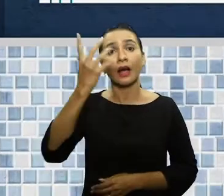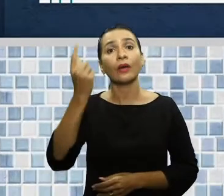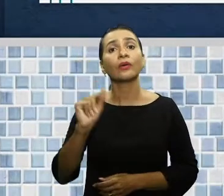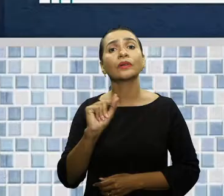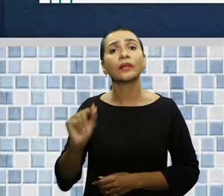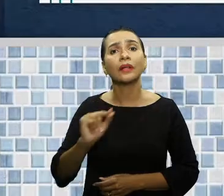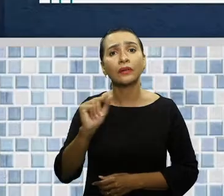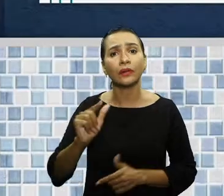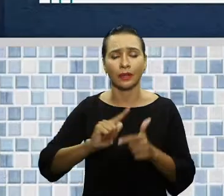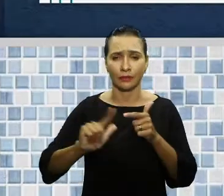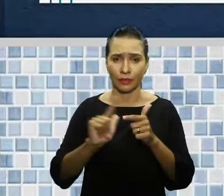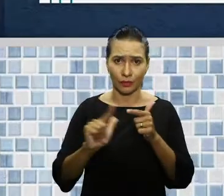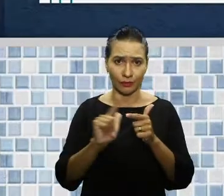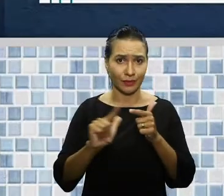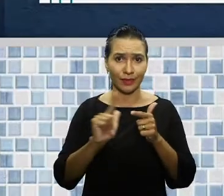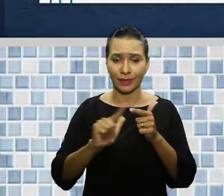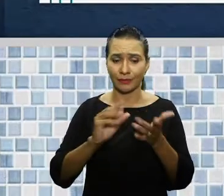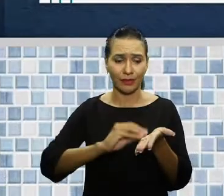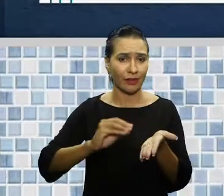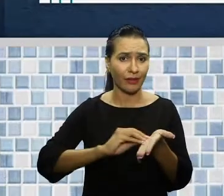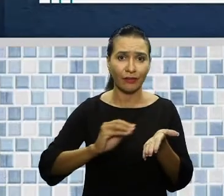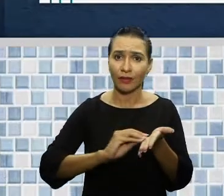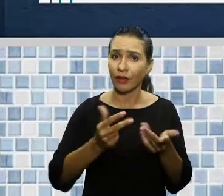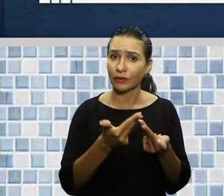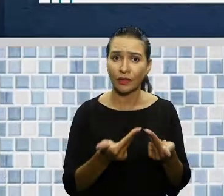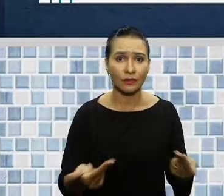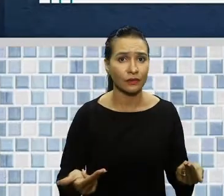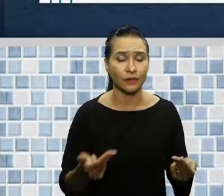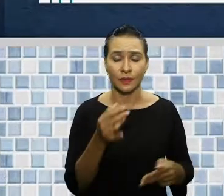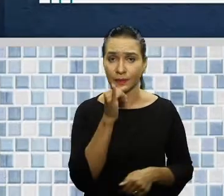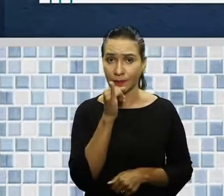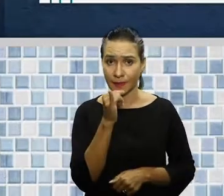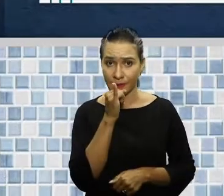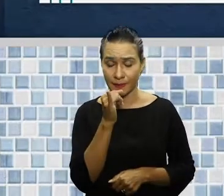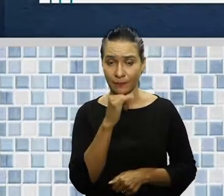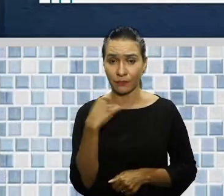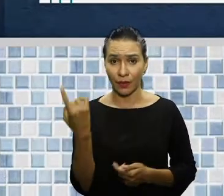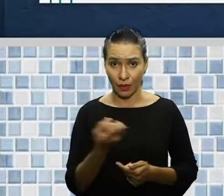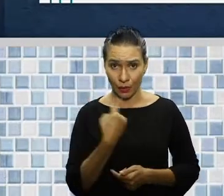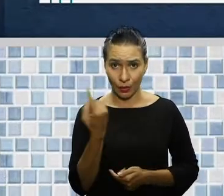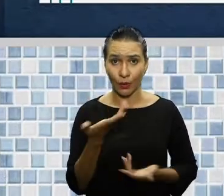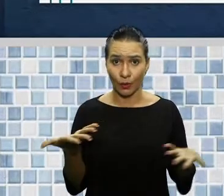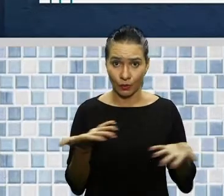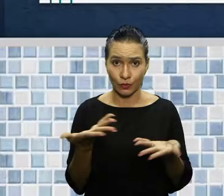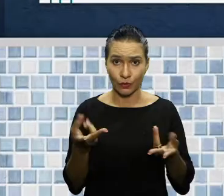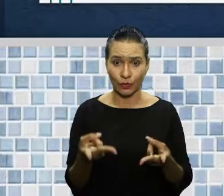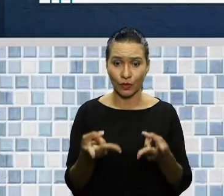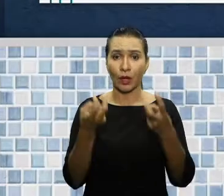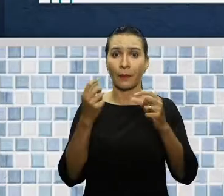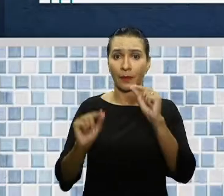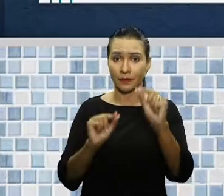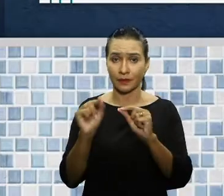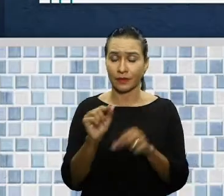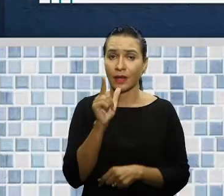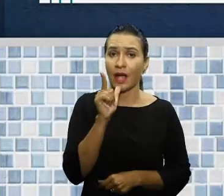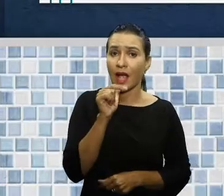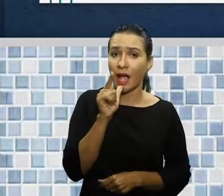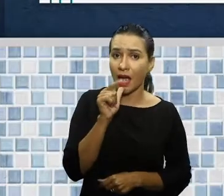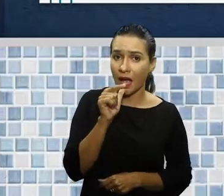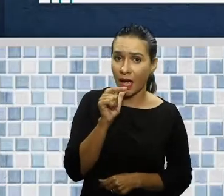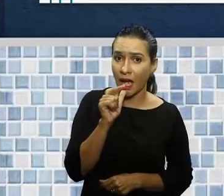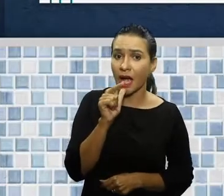de começar a faltar recursos, como por exemplo, a gente está vendo que a água é